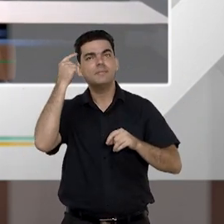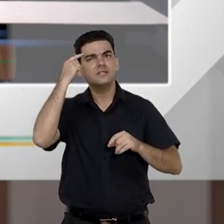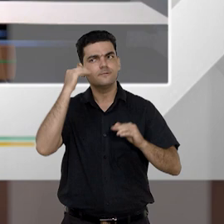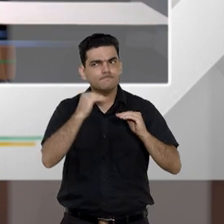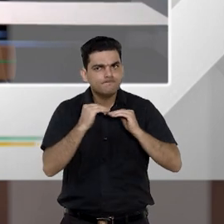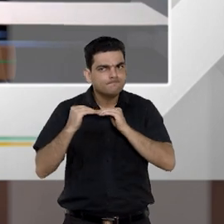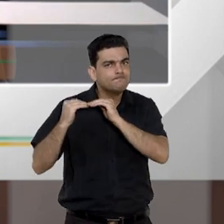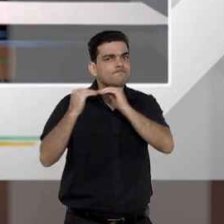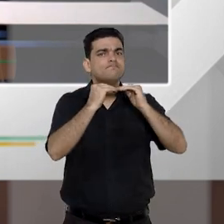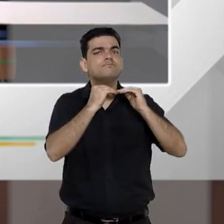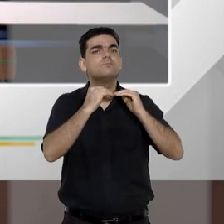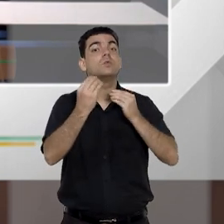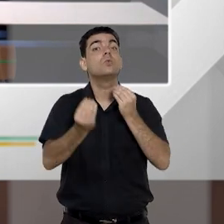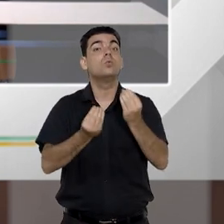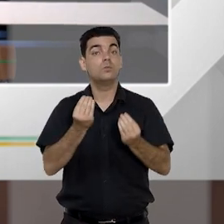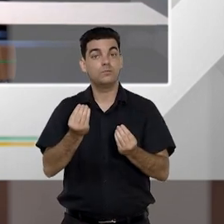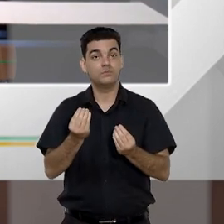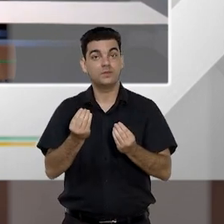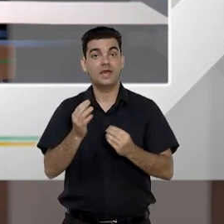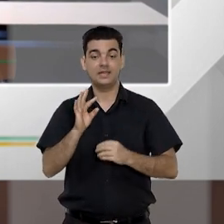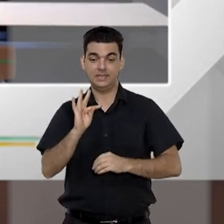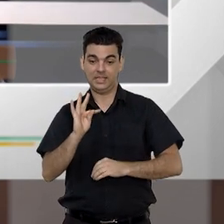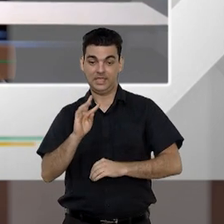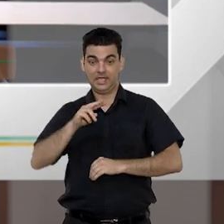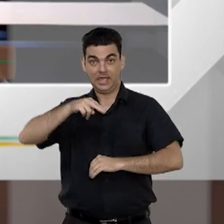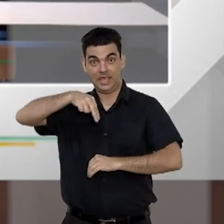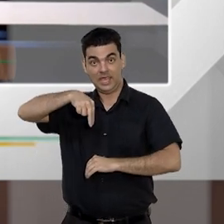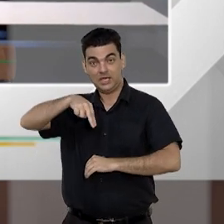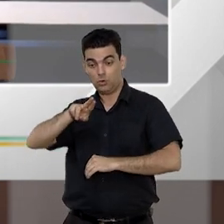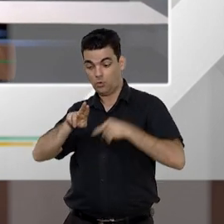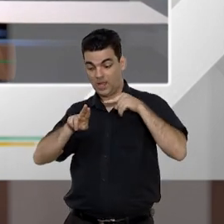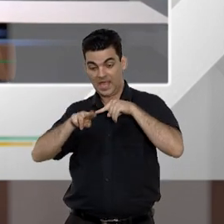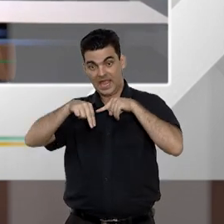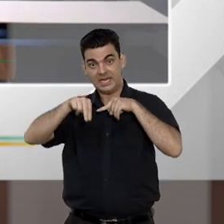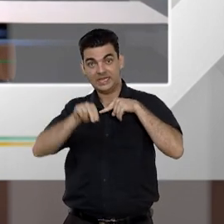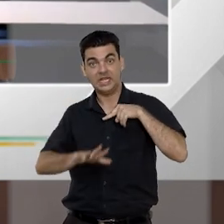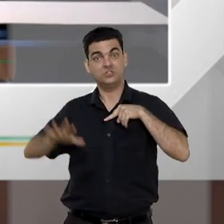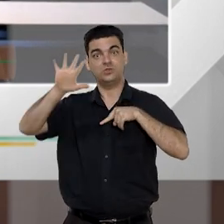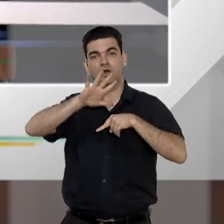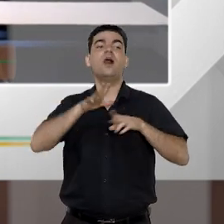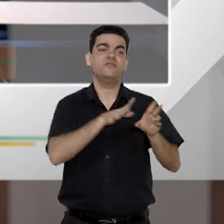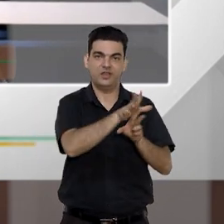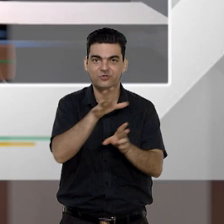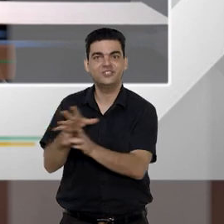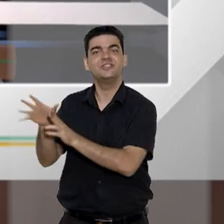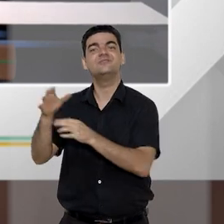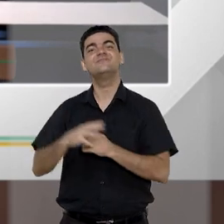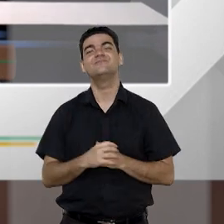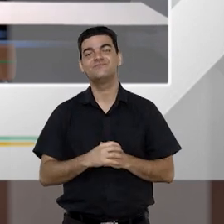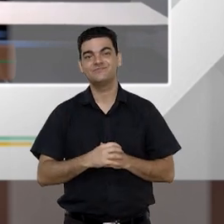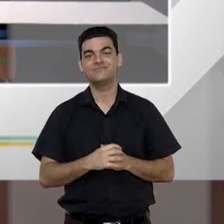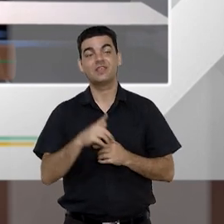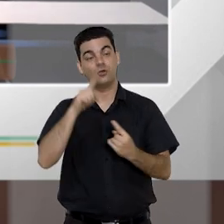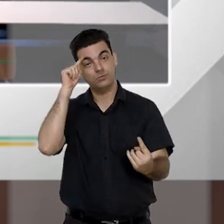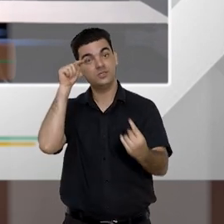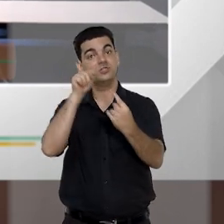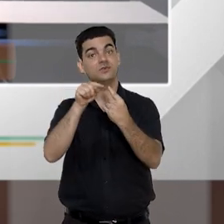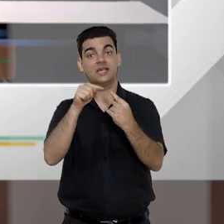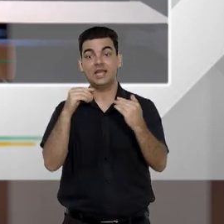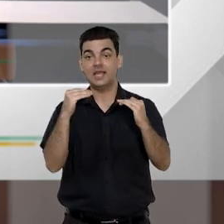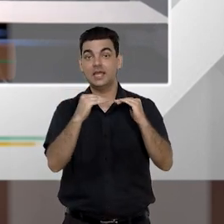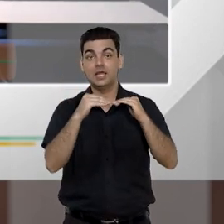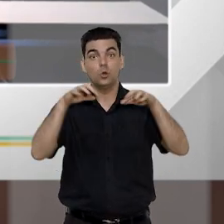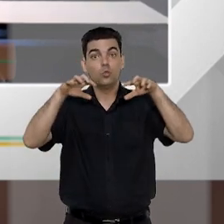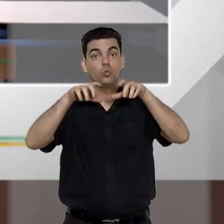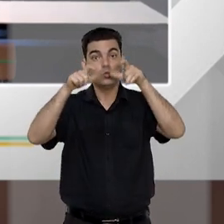esse julgamento de pedido de uniformização à TNU, que é a Turma Nacional de Uniformização. Por quê? Porque aí a